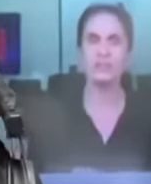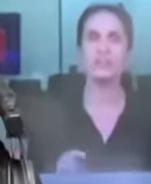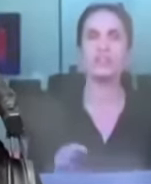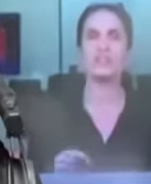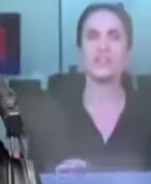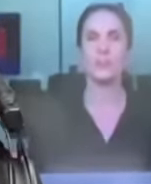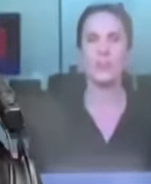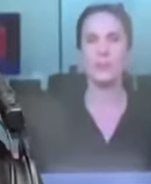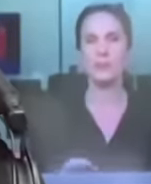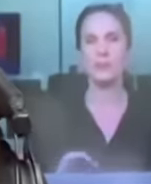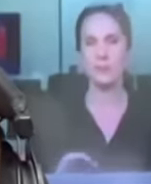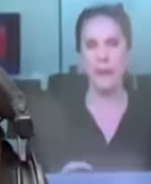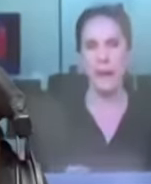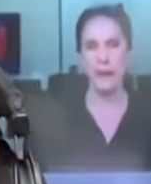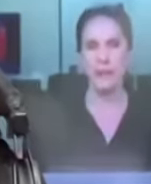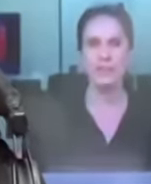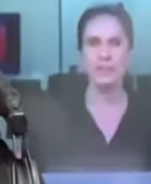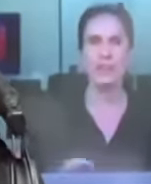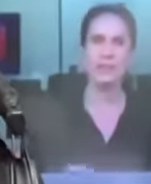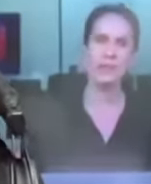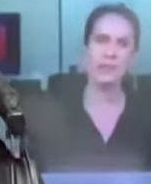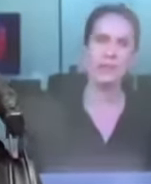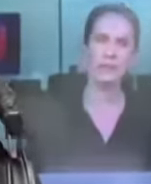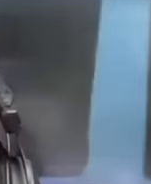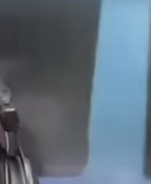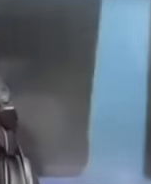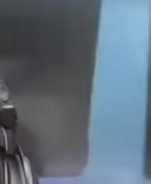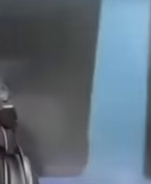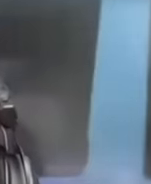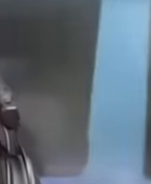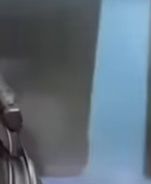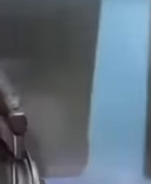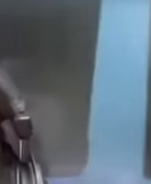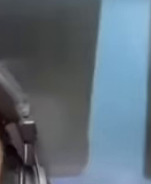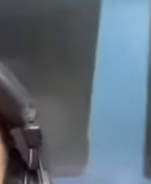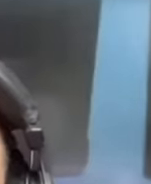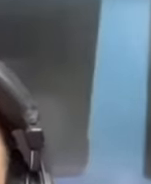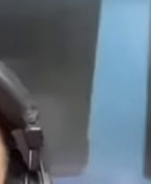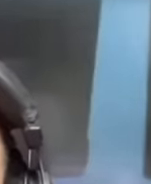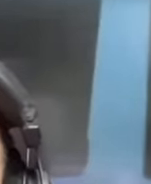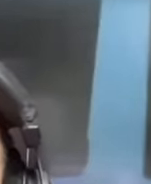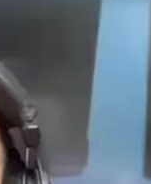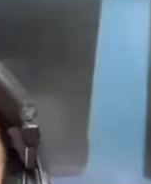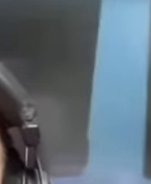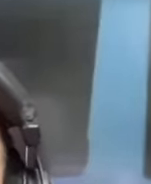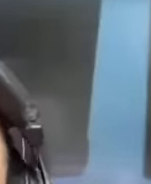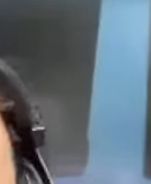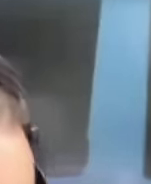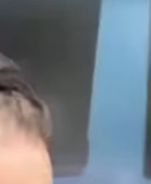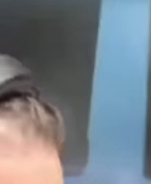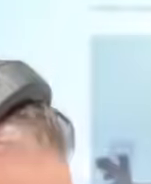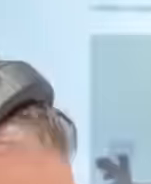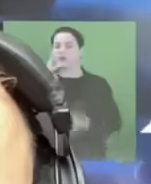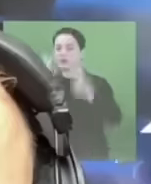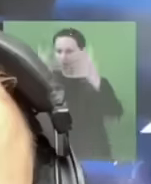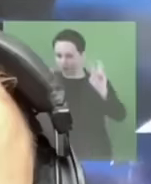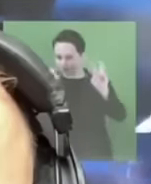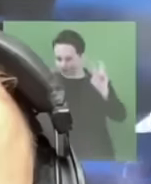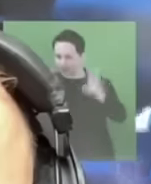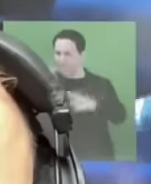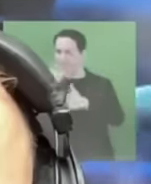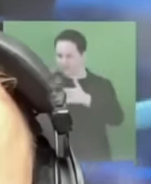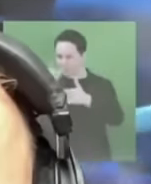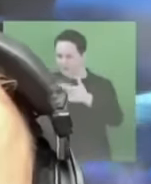Musk, já estão prontos para apresentar ao Senado um pedido de impeachment do ministro Alexandre de Moraes.